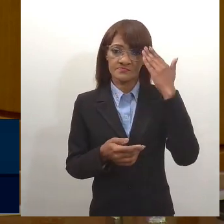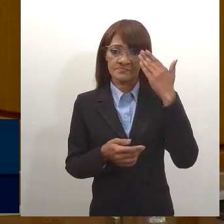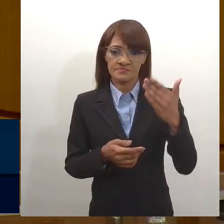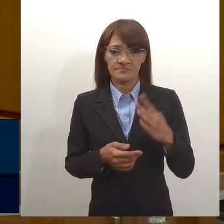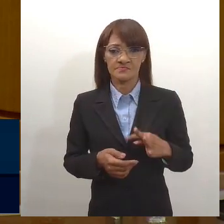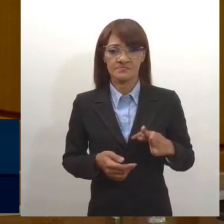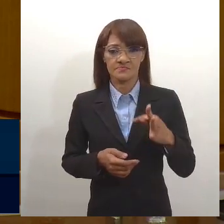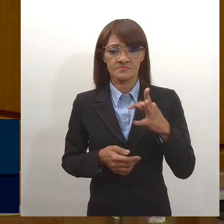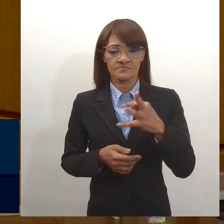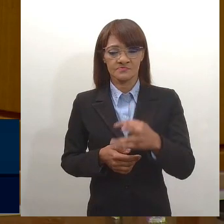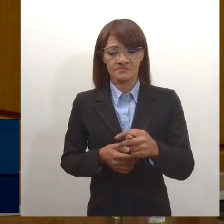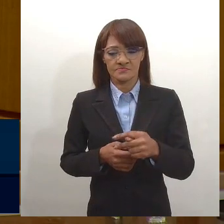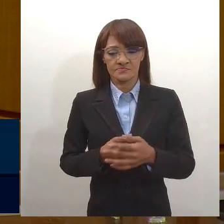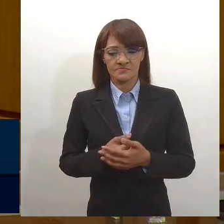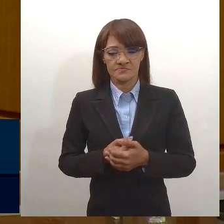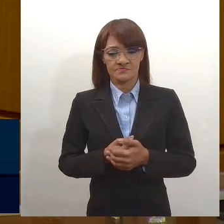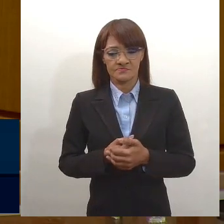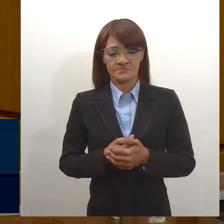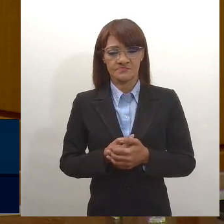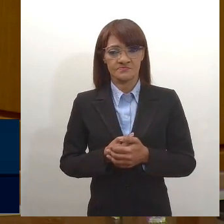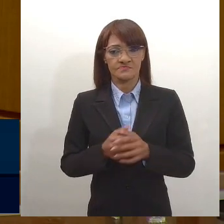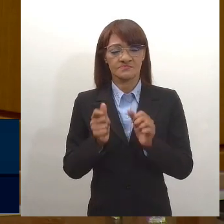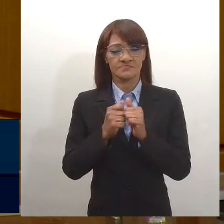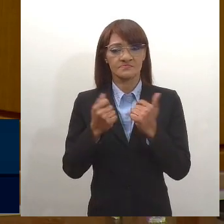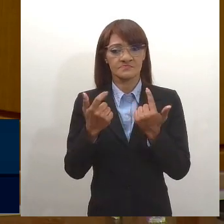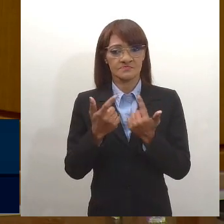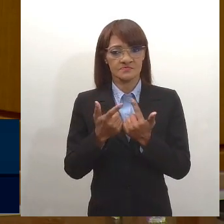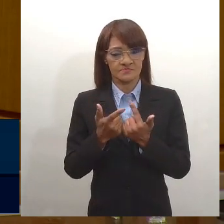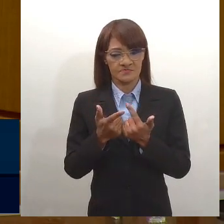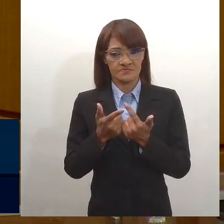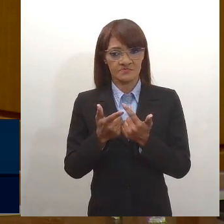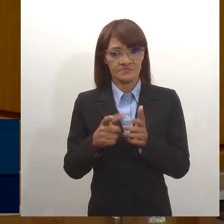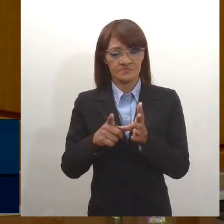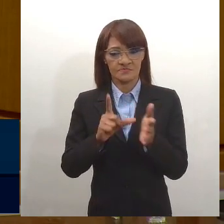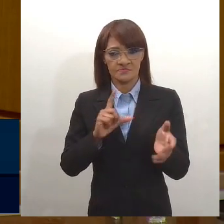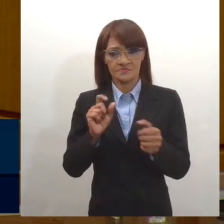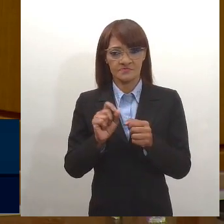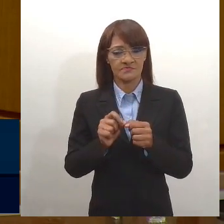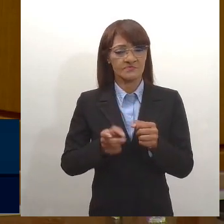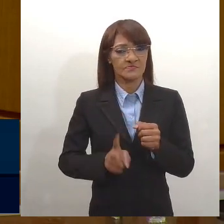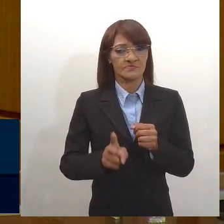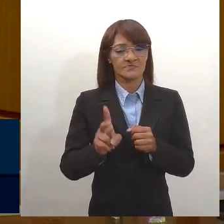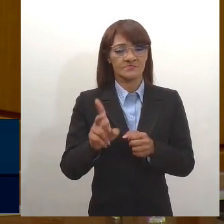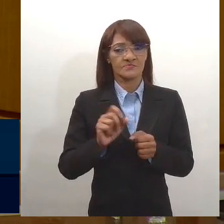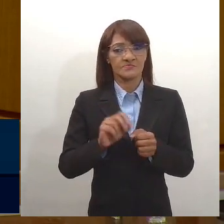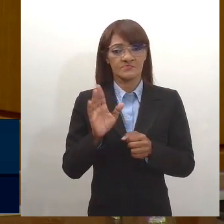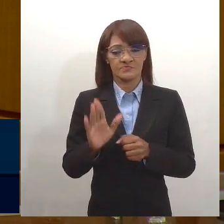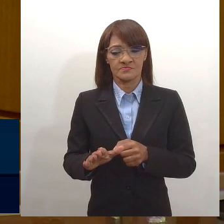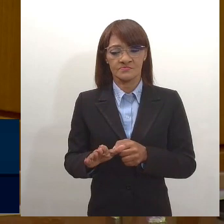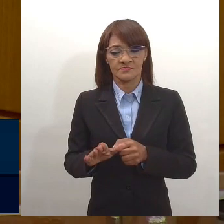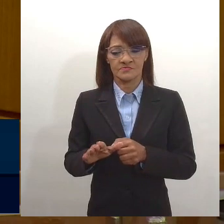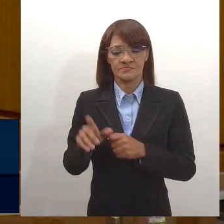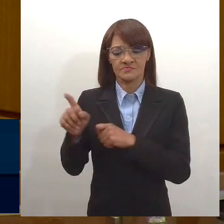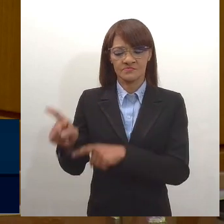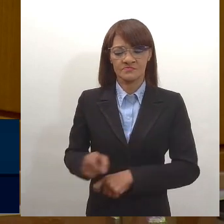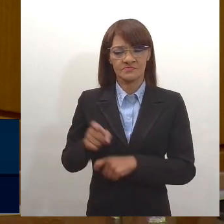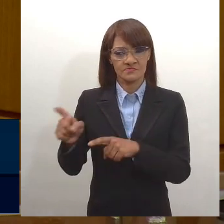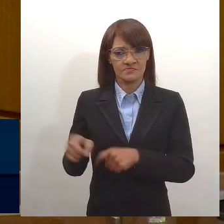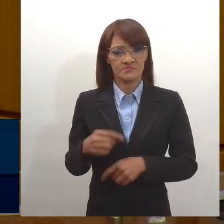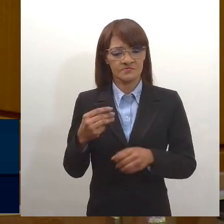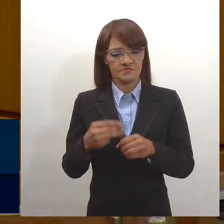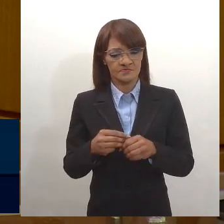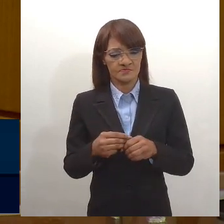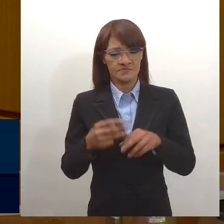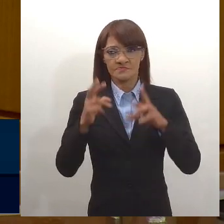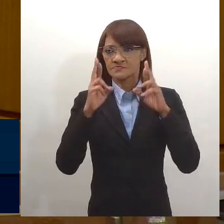e continua fazendo pelo nosso querido Sertão e o estado de Sergipe. Todo mundo sabe do respeito que eu tenho por esta empresa e por todos os